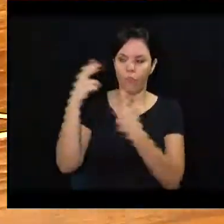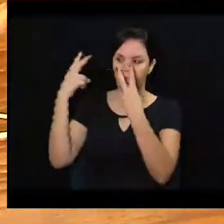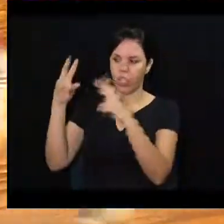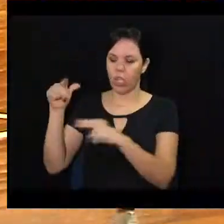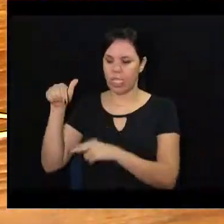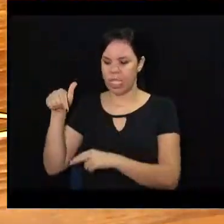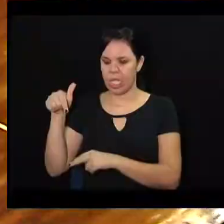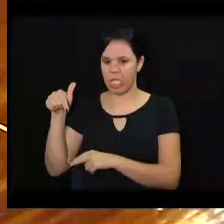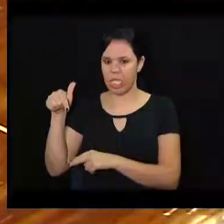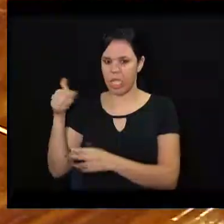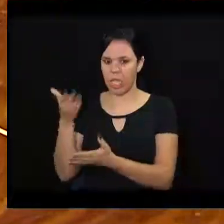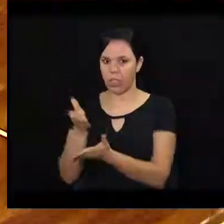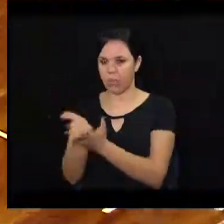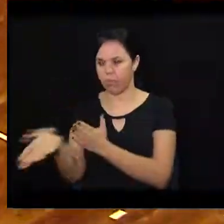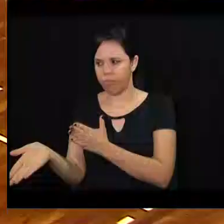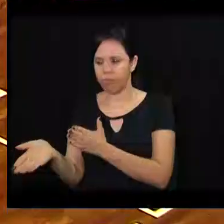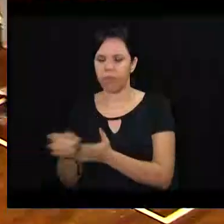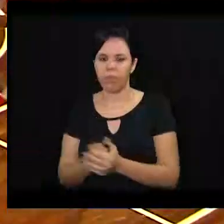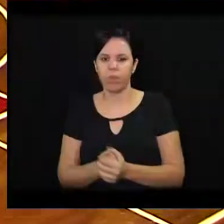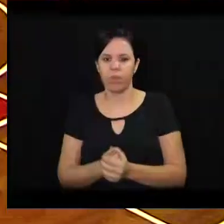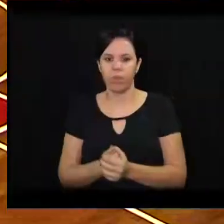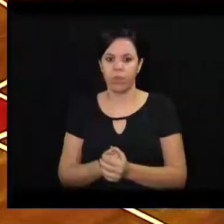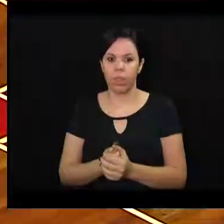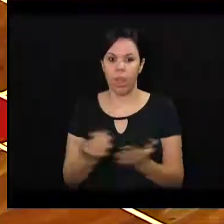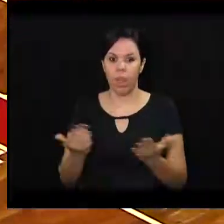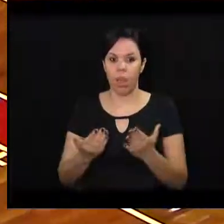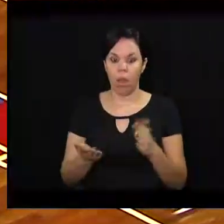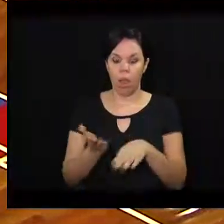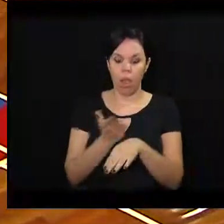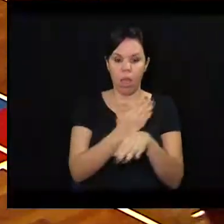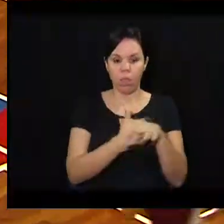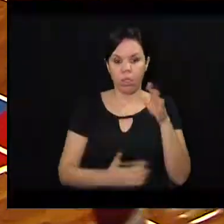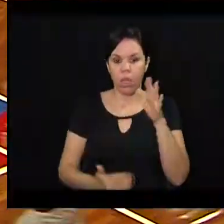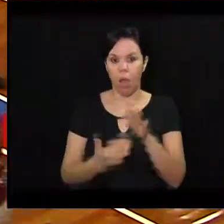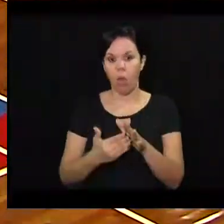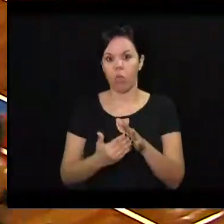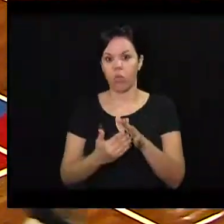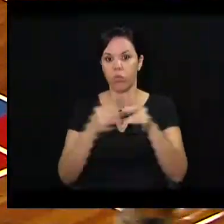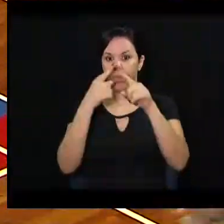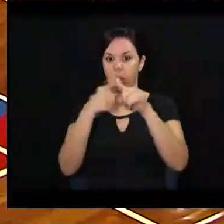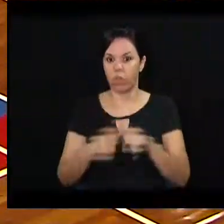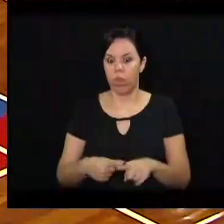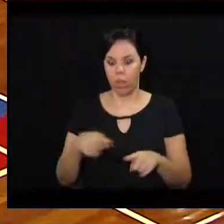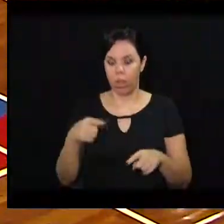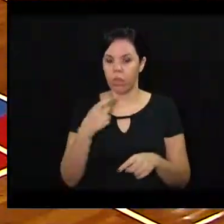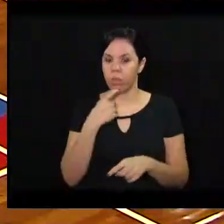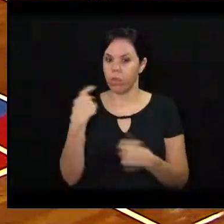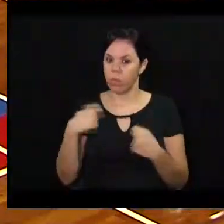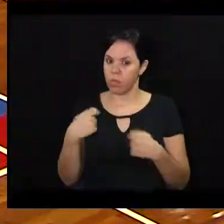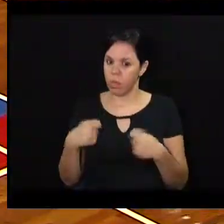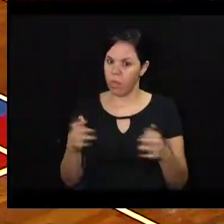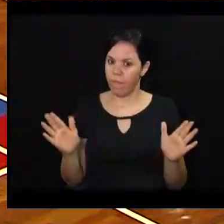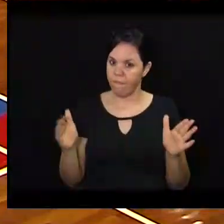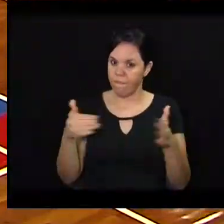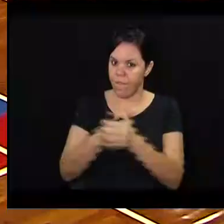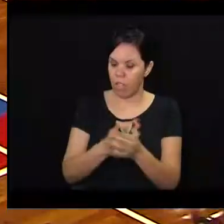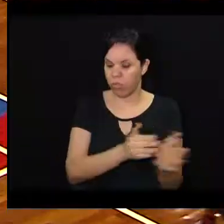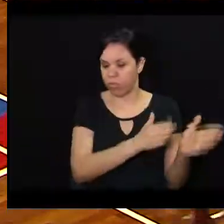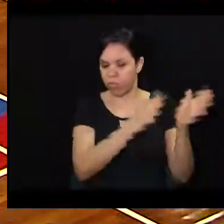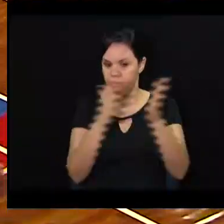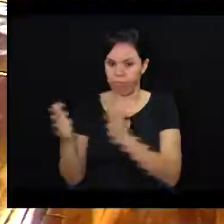7 derrotas. Esta é a penúltima rodada e Campinas precisa da vitória para fechar a primeira fase